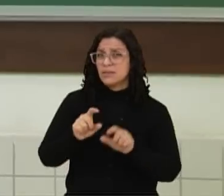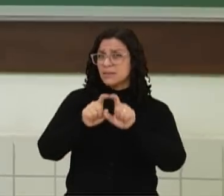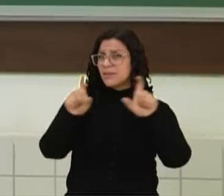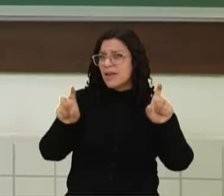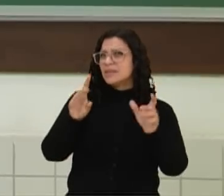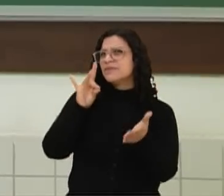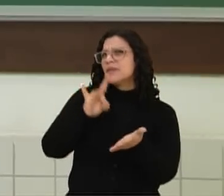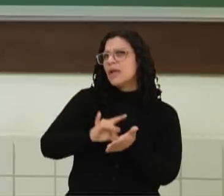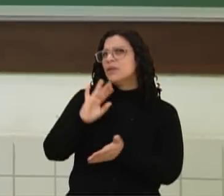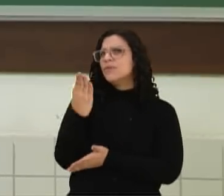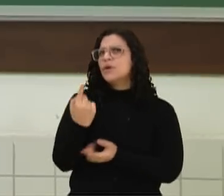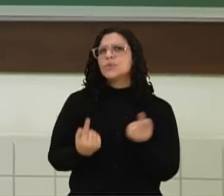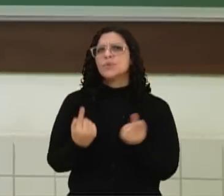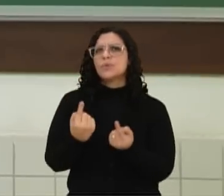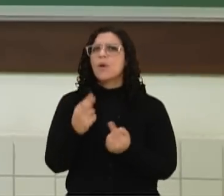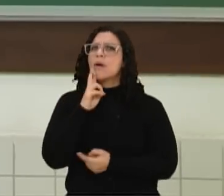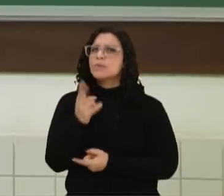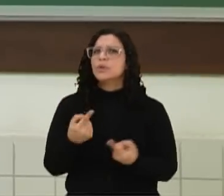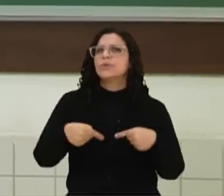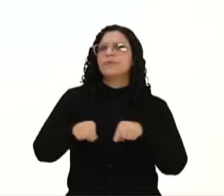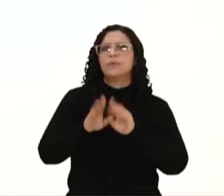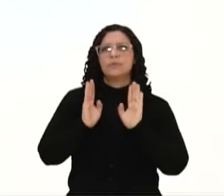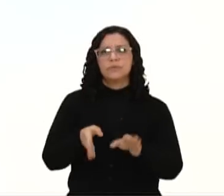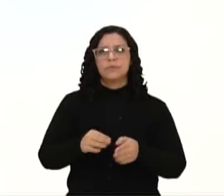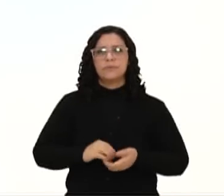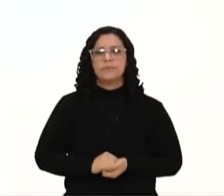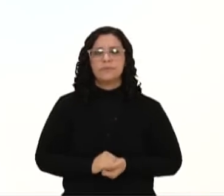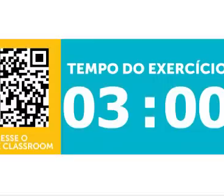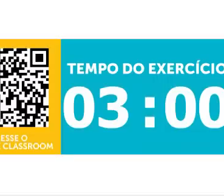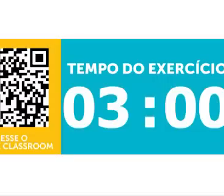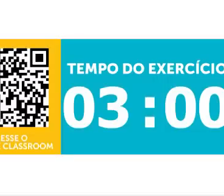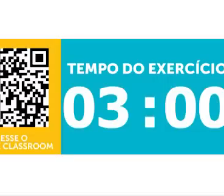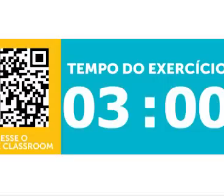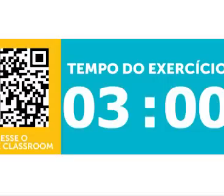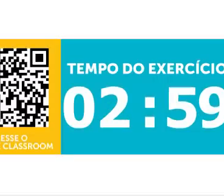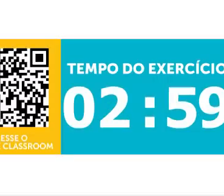é o quê? Verdadeira ou falsa? Façam rapidinho lá e já voltamos para corrigir.